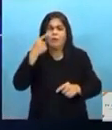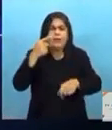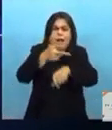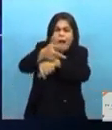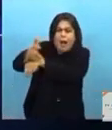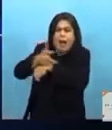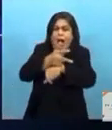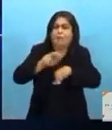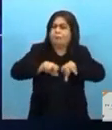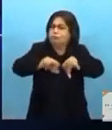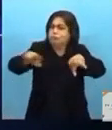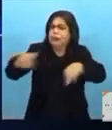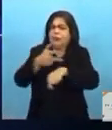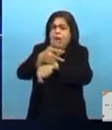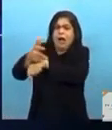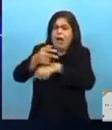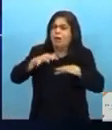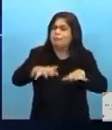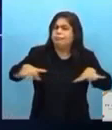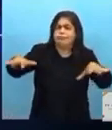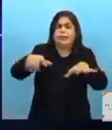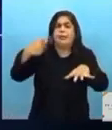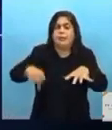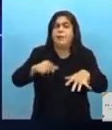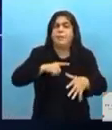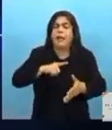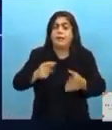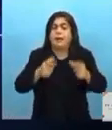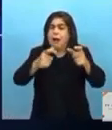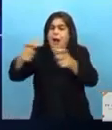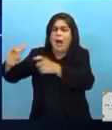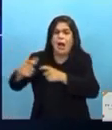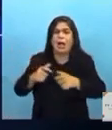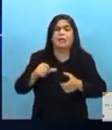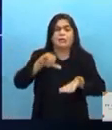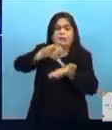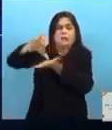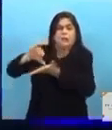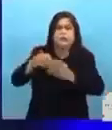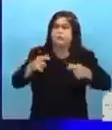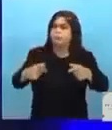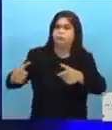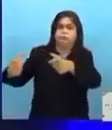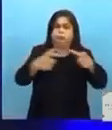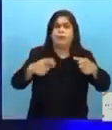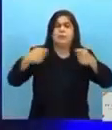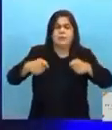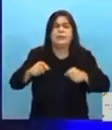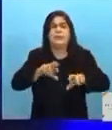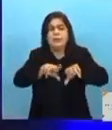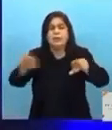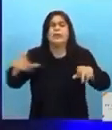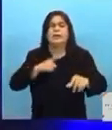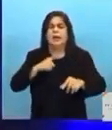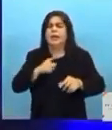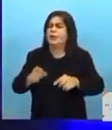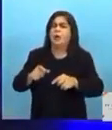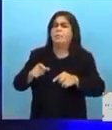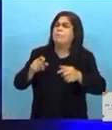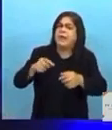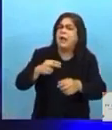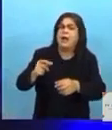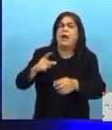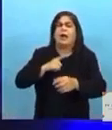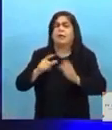monitorar, fazer monitoramento nas cidades principais que necessitam de segurança pública. Vamos combater a violência no campo, vamos